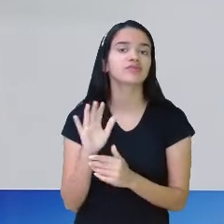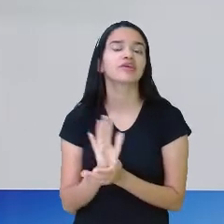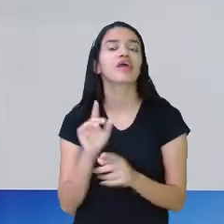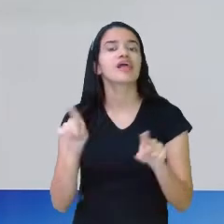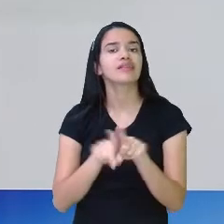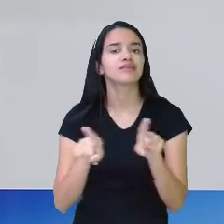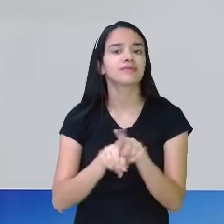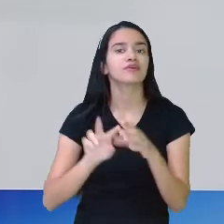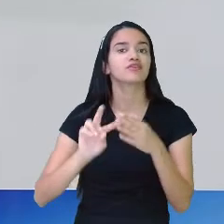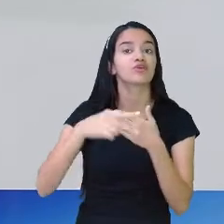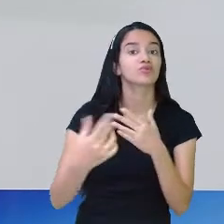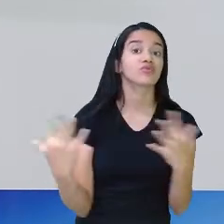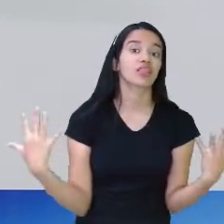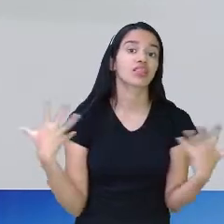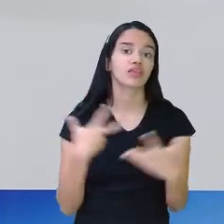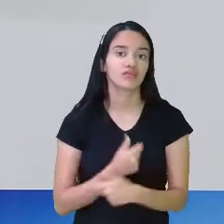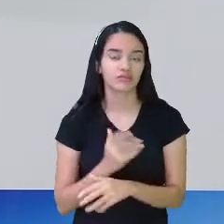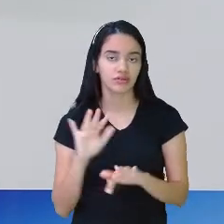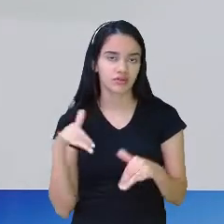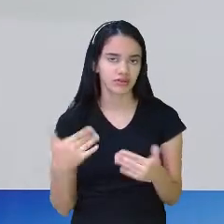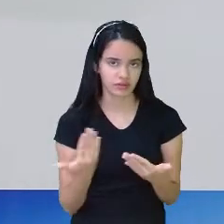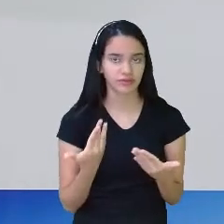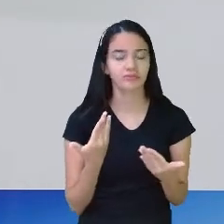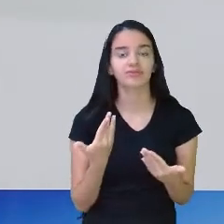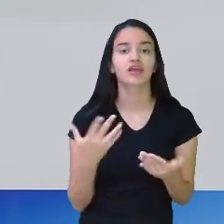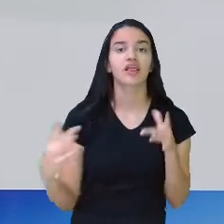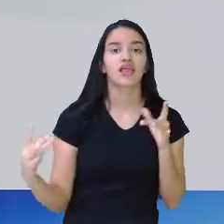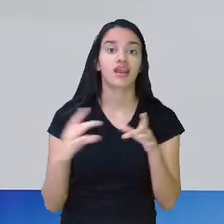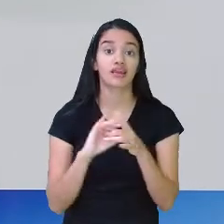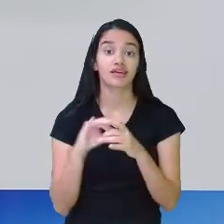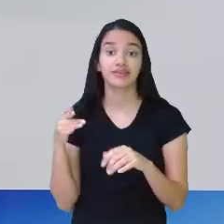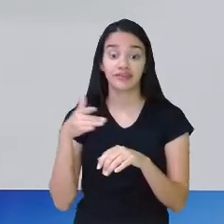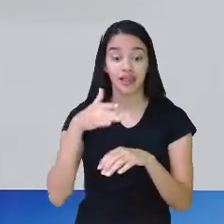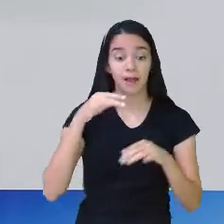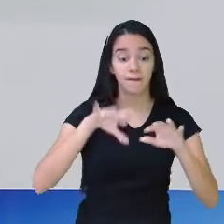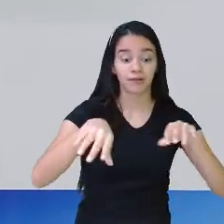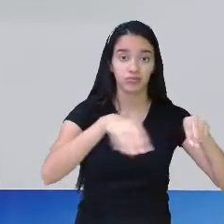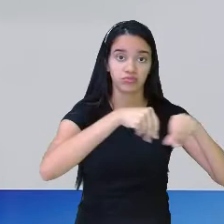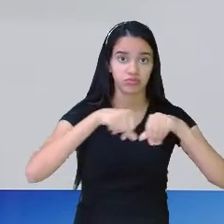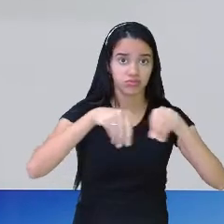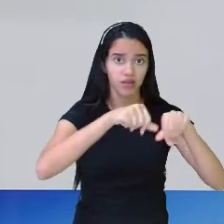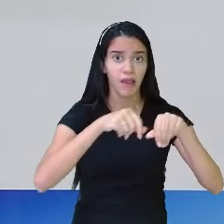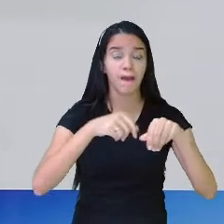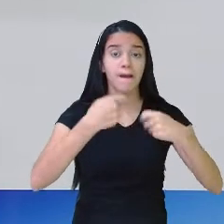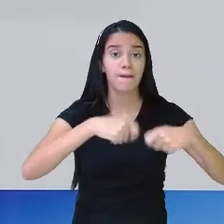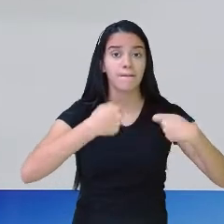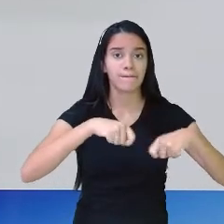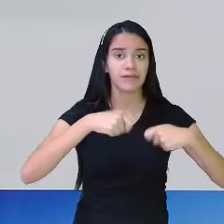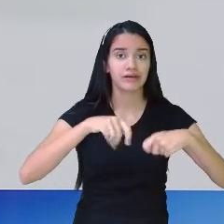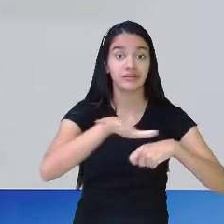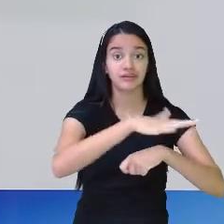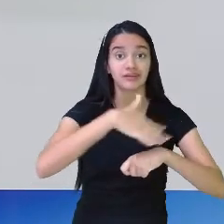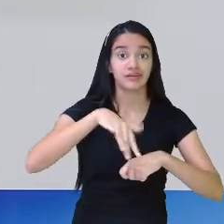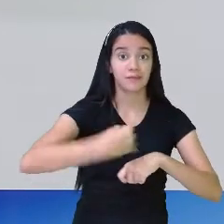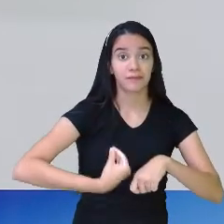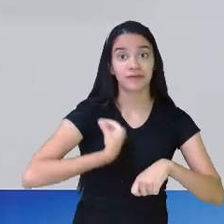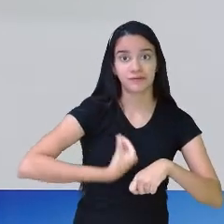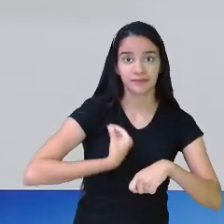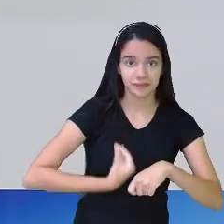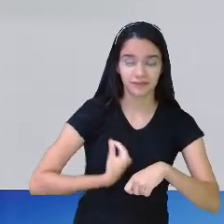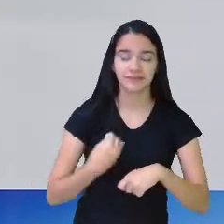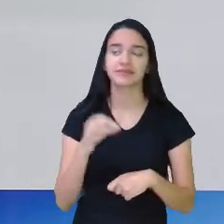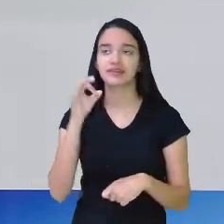recursos naturais, gente. Então, eles têm ligado diretamente à terra, então eles precisam desse espaço para eles poderem sobreviver,